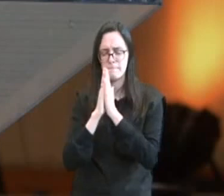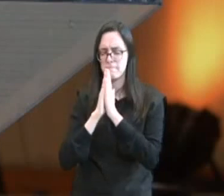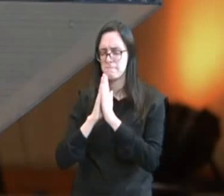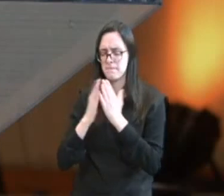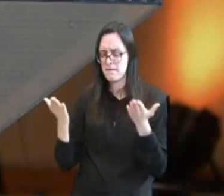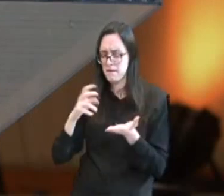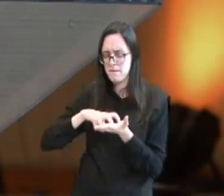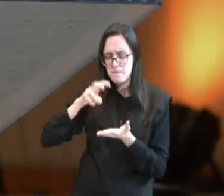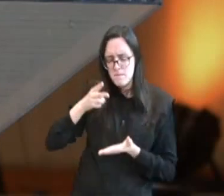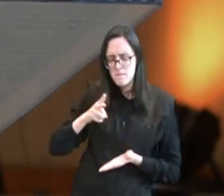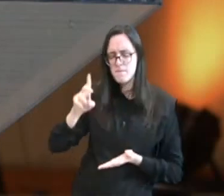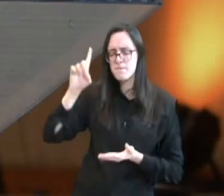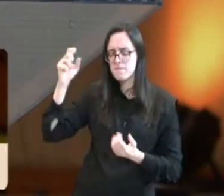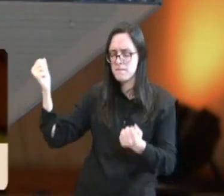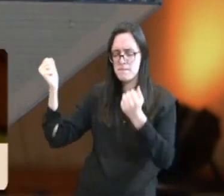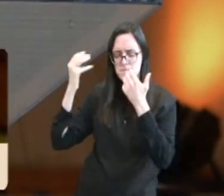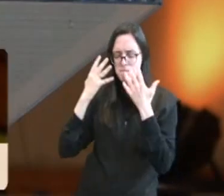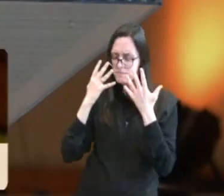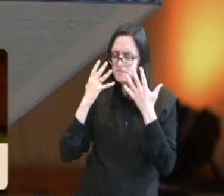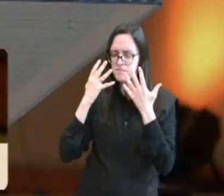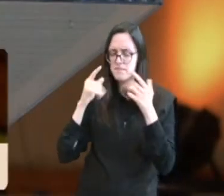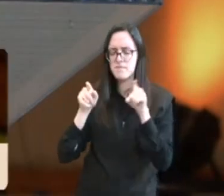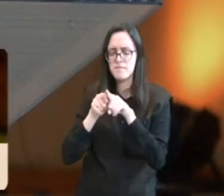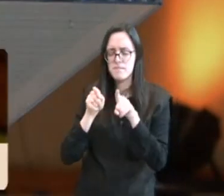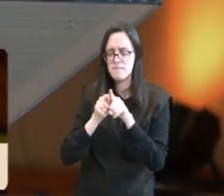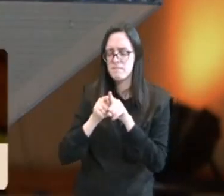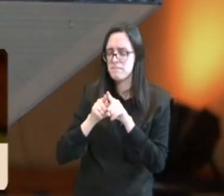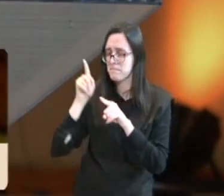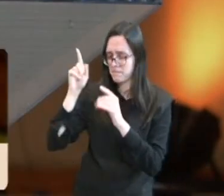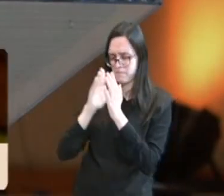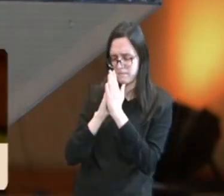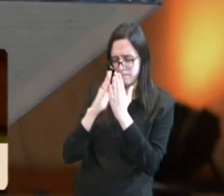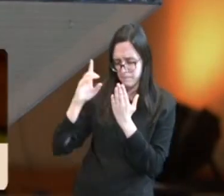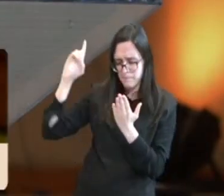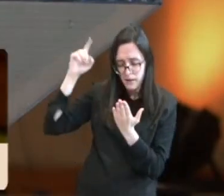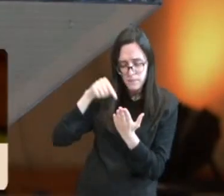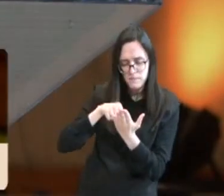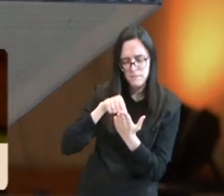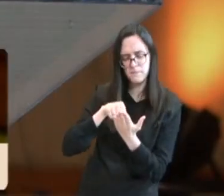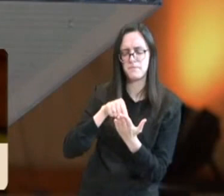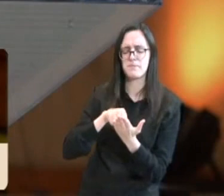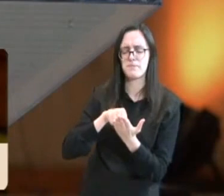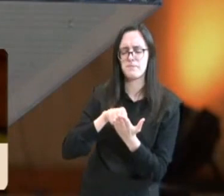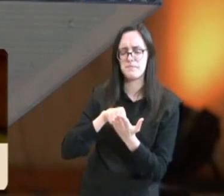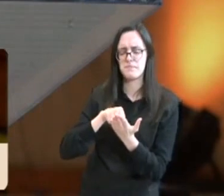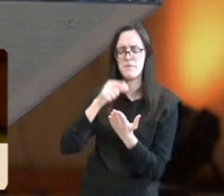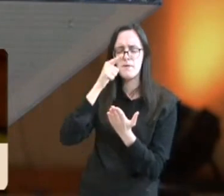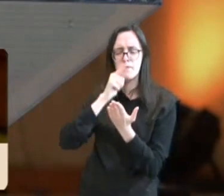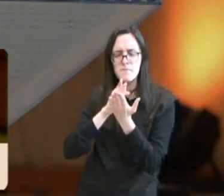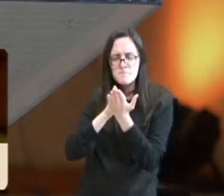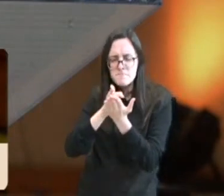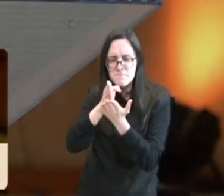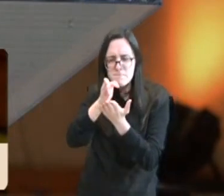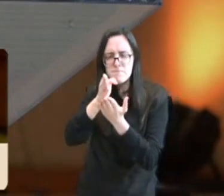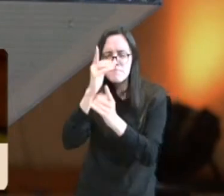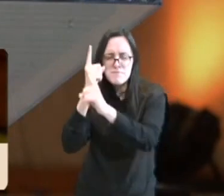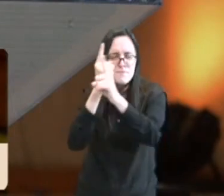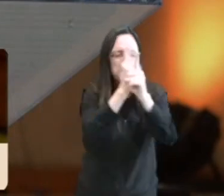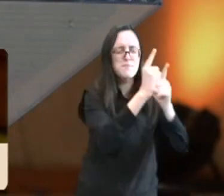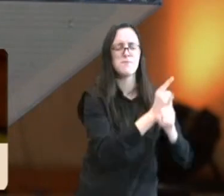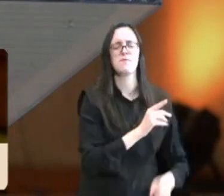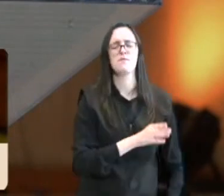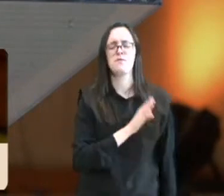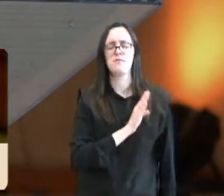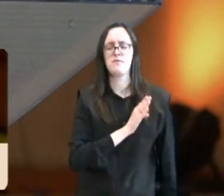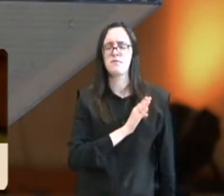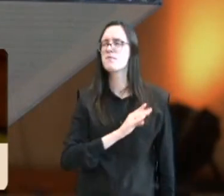nesta manhã, Senhor, e que a Tua palavra, Senhor, alcance os nossos corações,